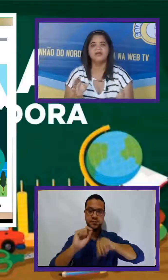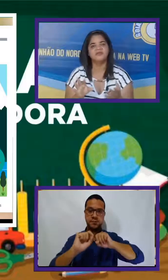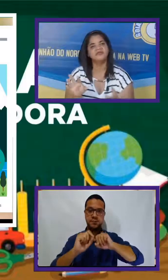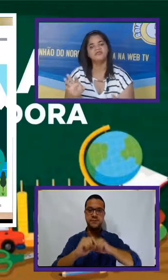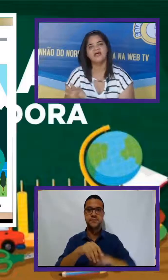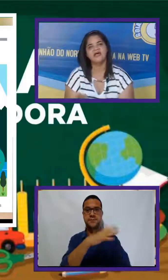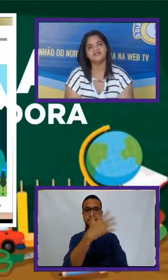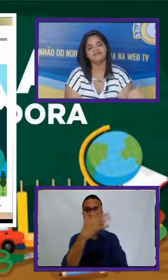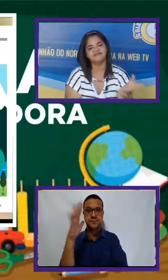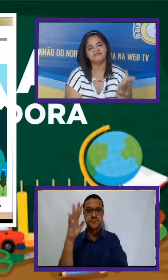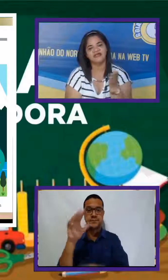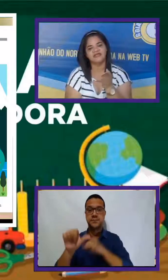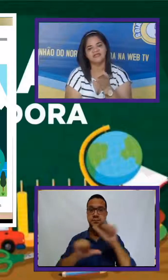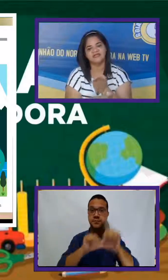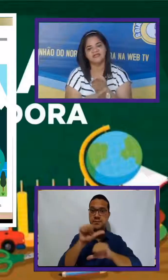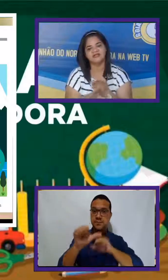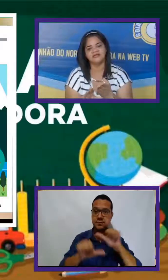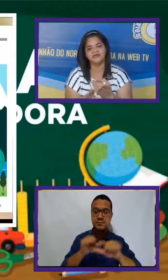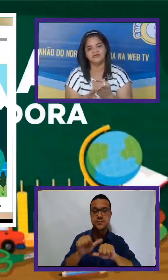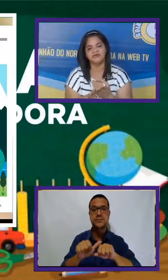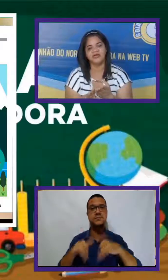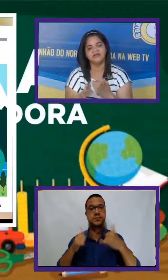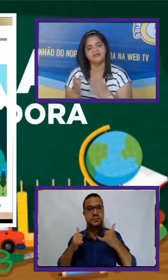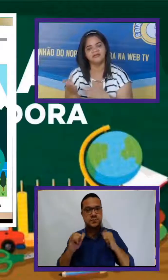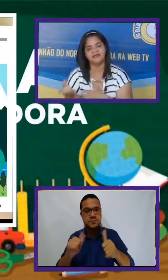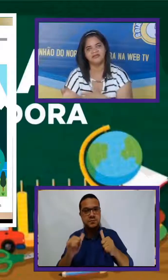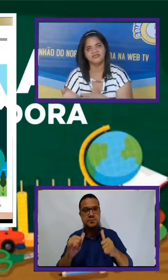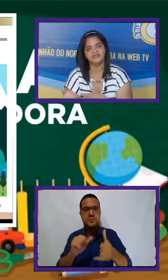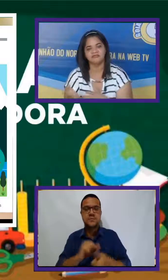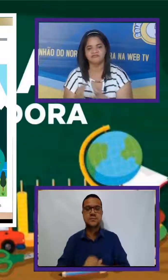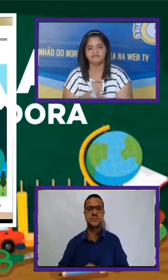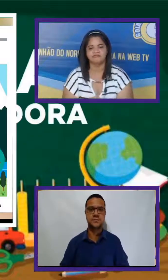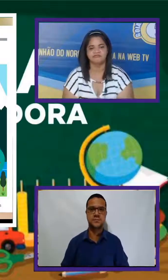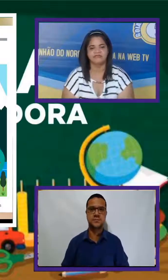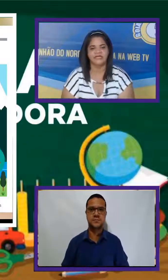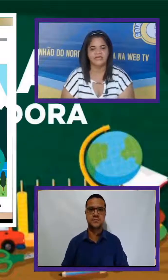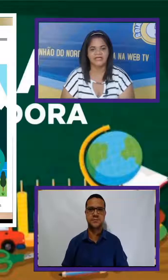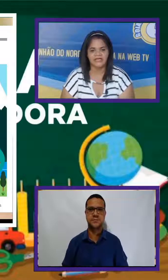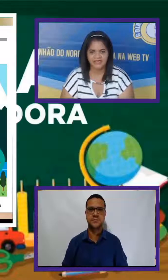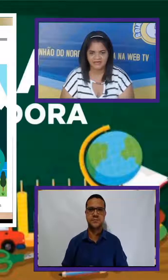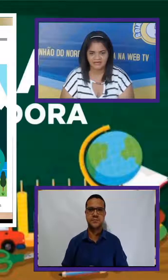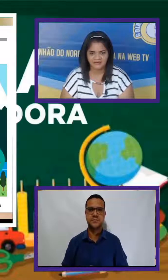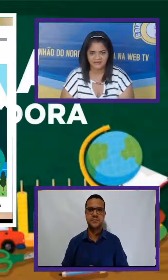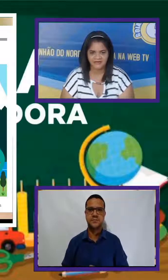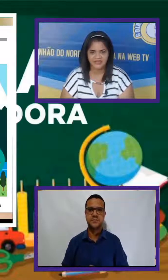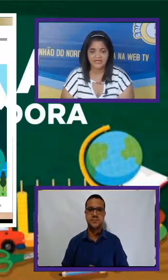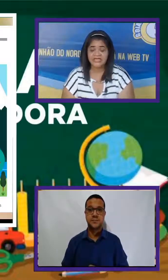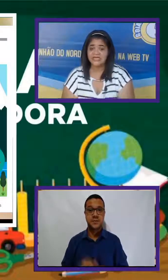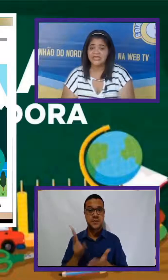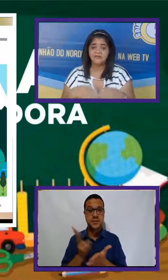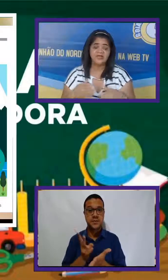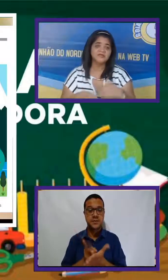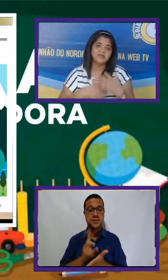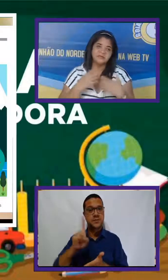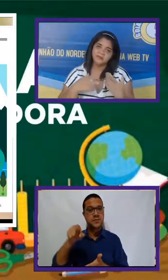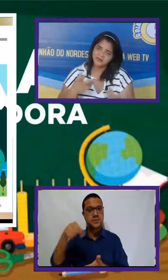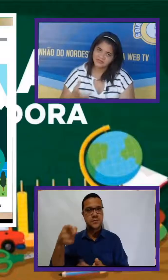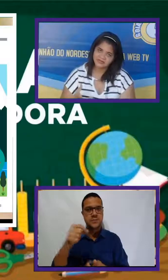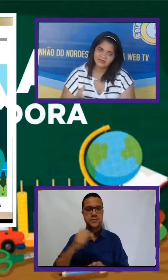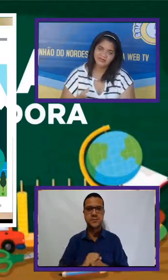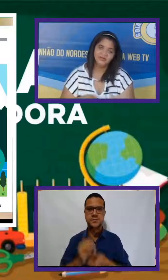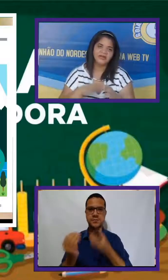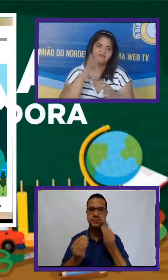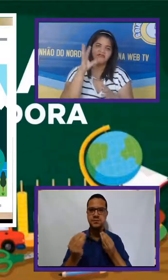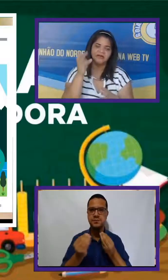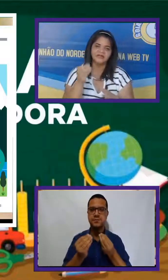E a luminosidade Vai ser Transformada Em energia Elétrica E mesmo